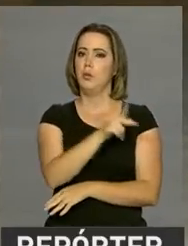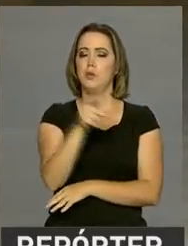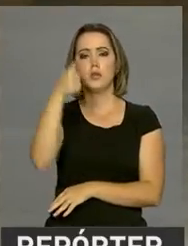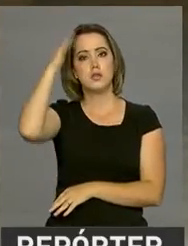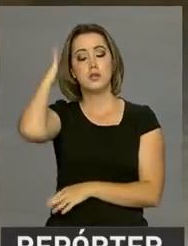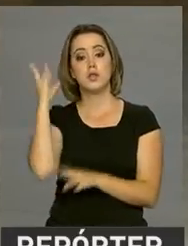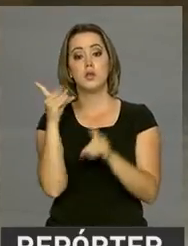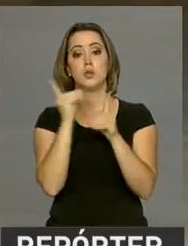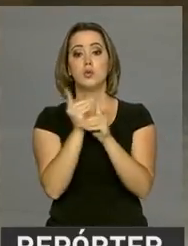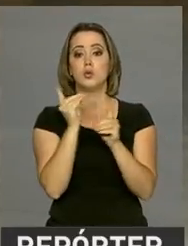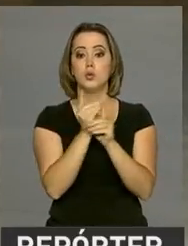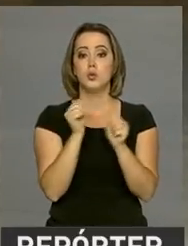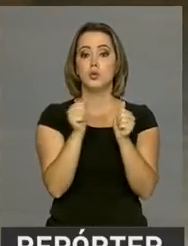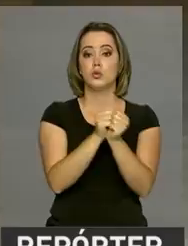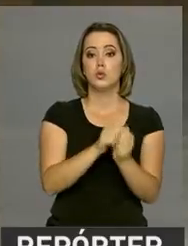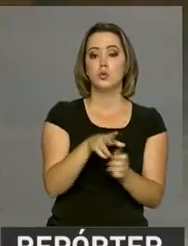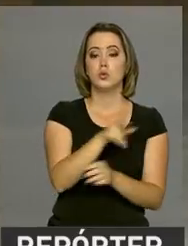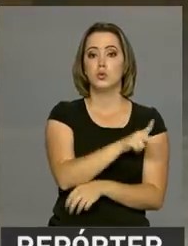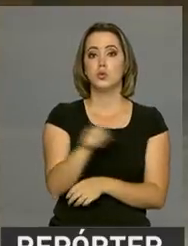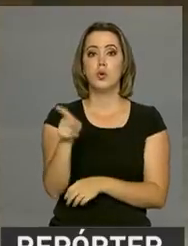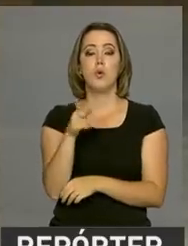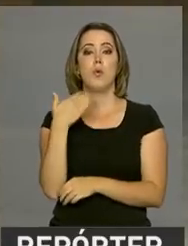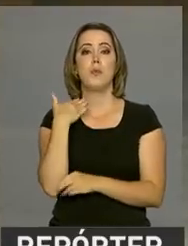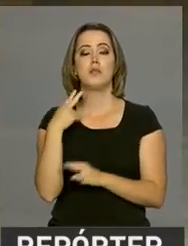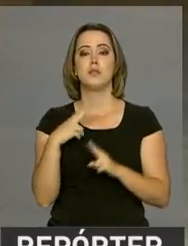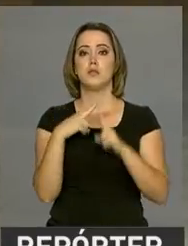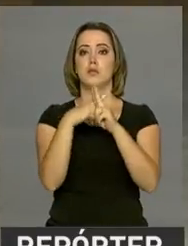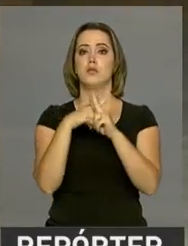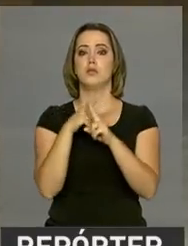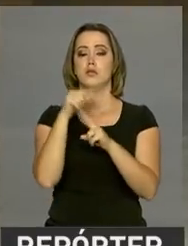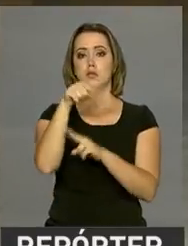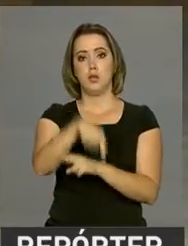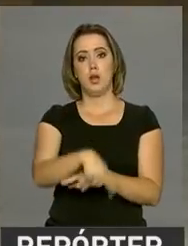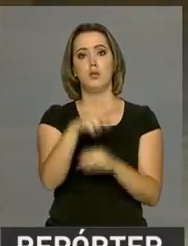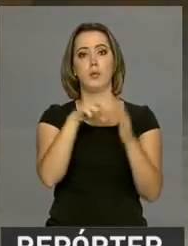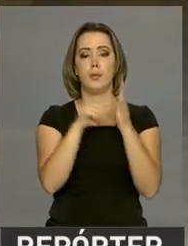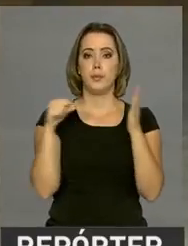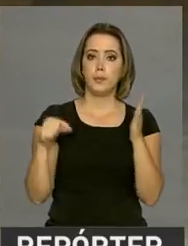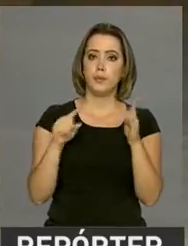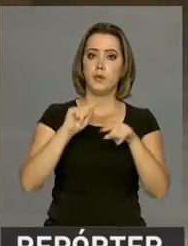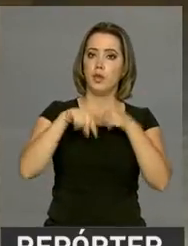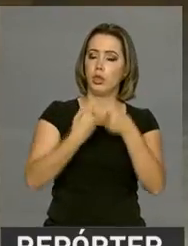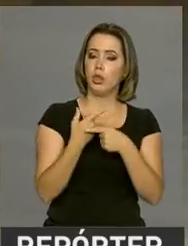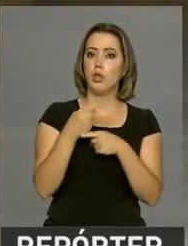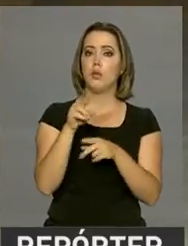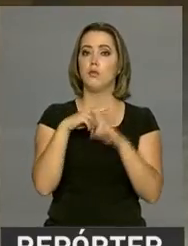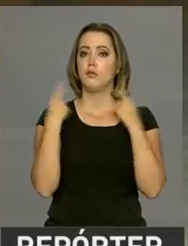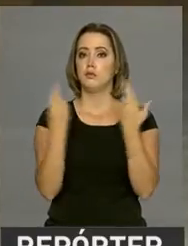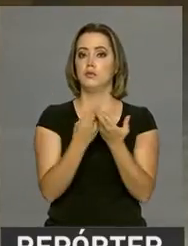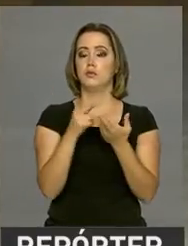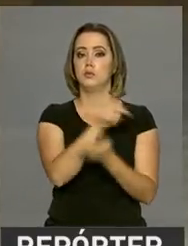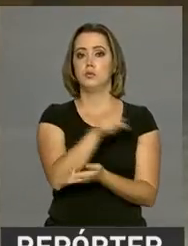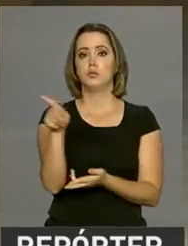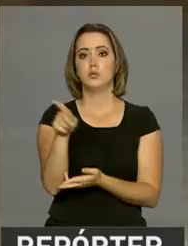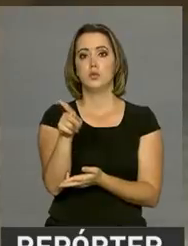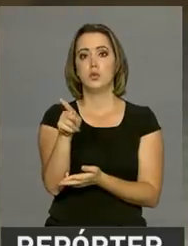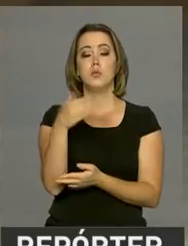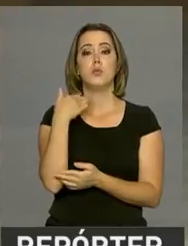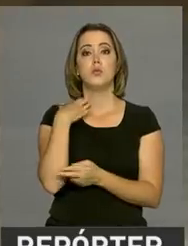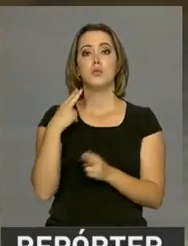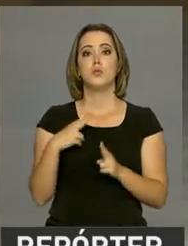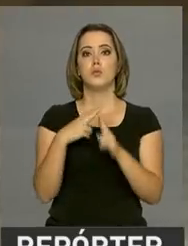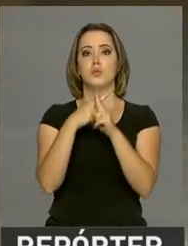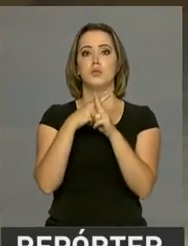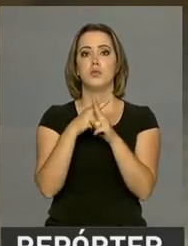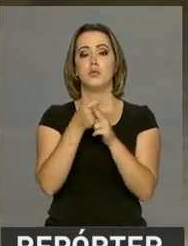encontra com o presidente da caixa econômica federal gilberto occhi também que no palácio do planalto ao fim dessa reunião o presidente da caixa vai